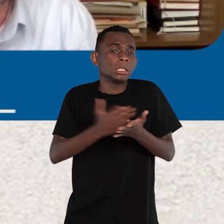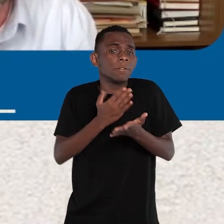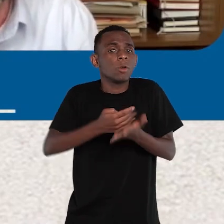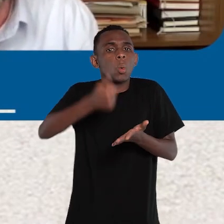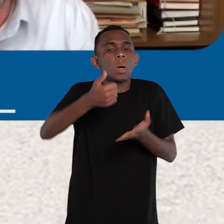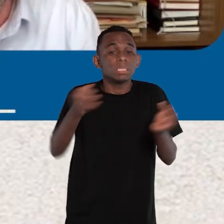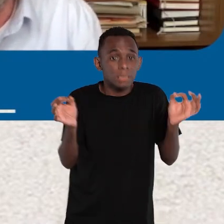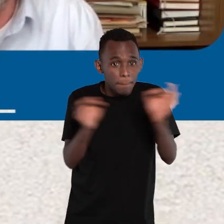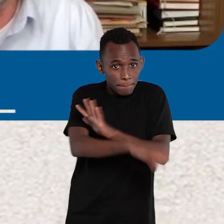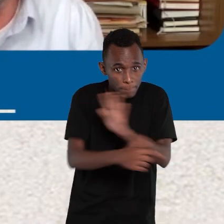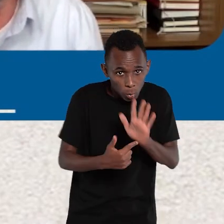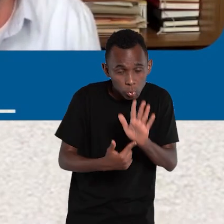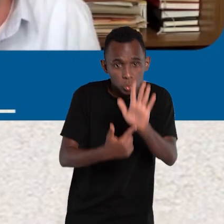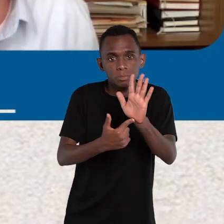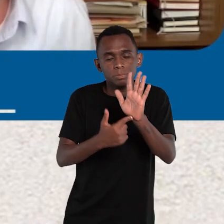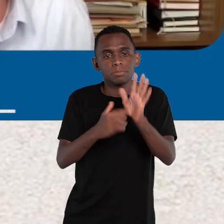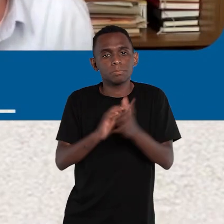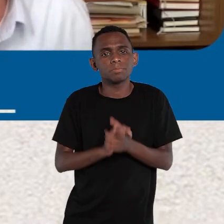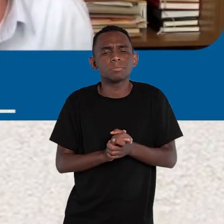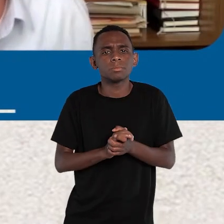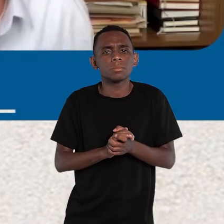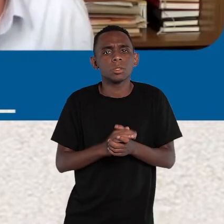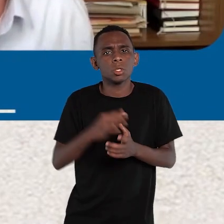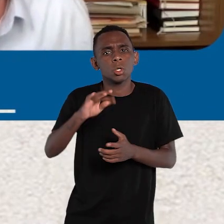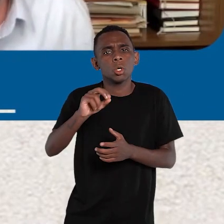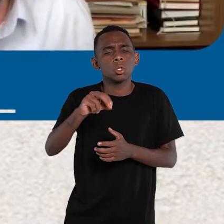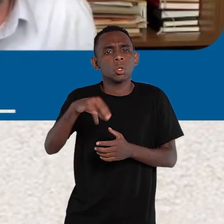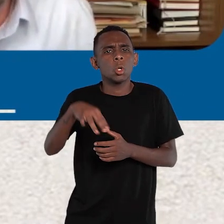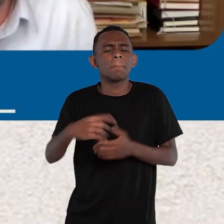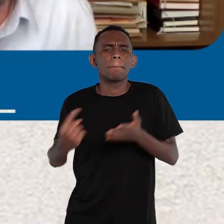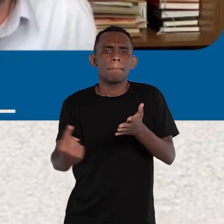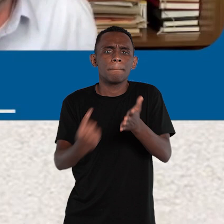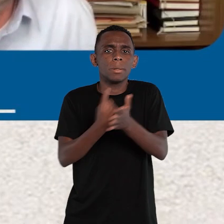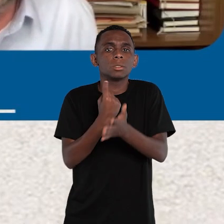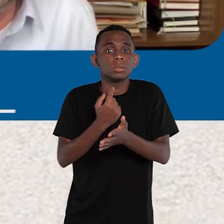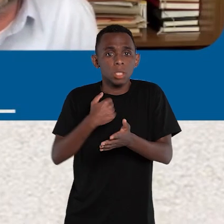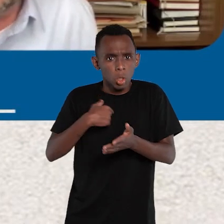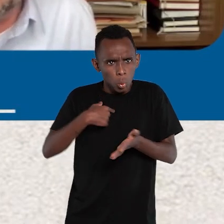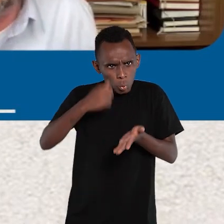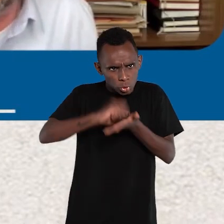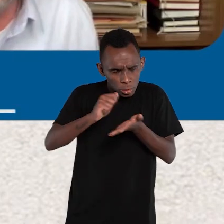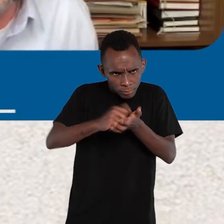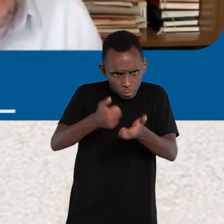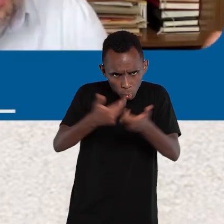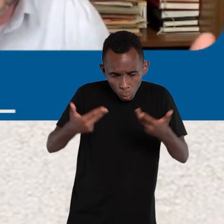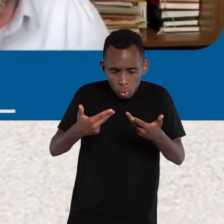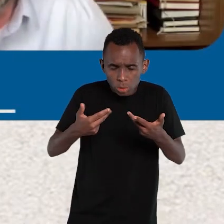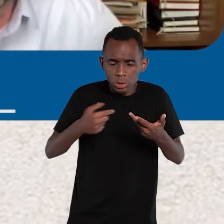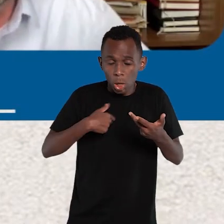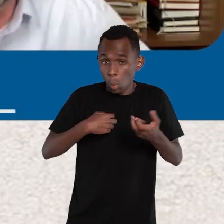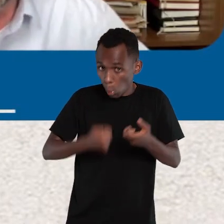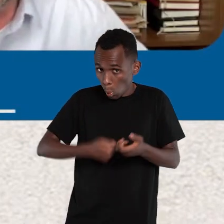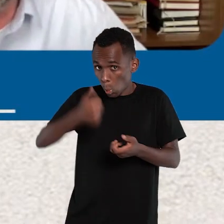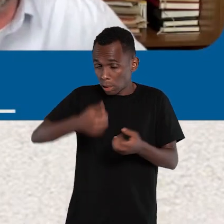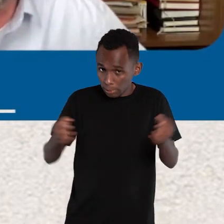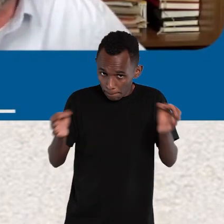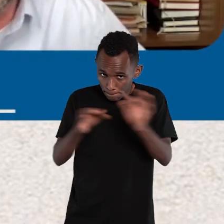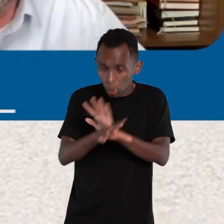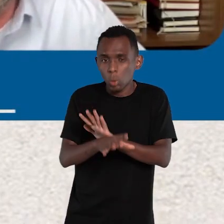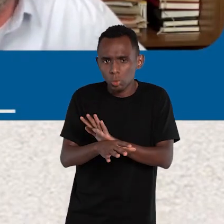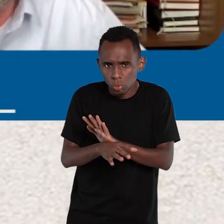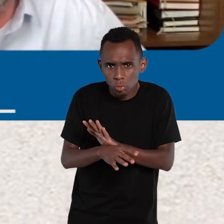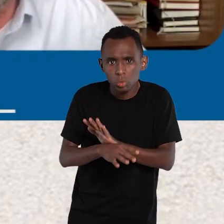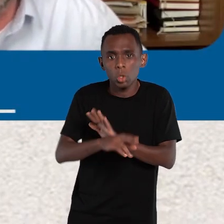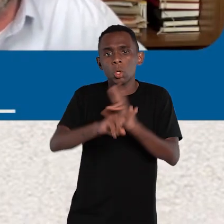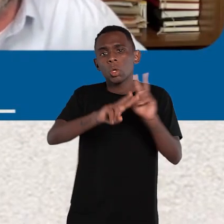sair. E o Tony me perguntou: você está escrevendo alguma coisa? Eu falei: vou publicar um livro de contos agora com o